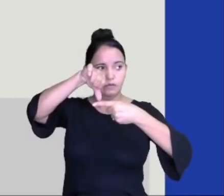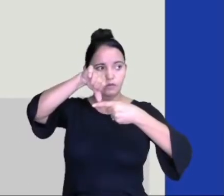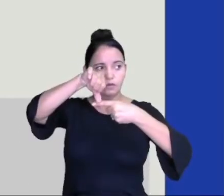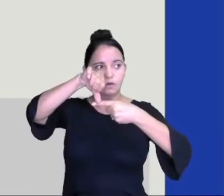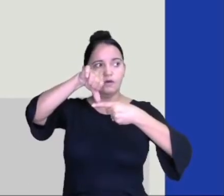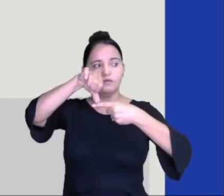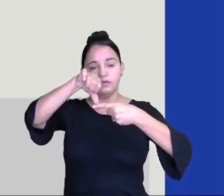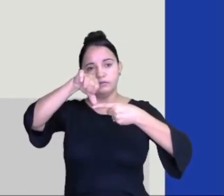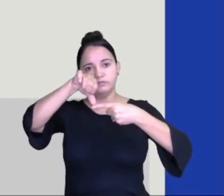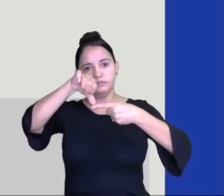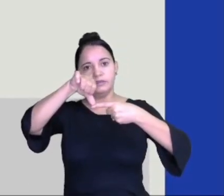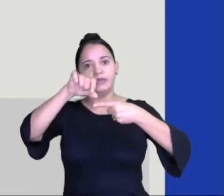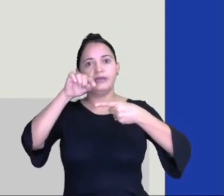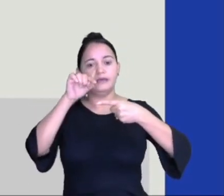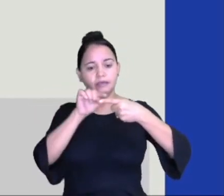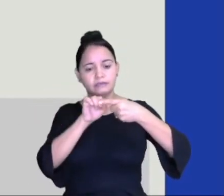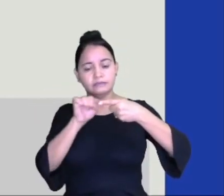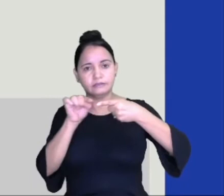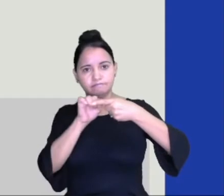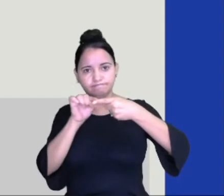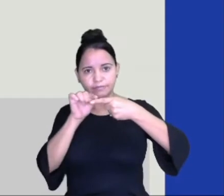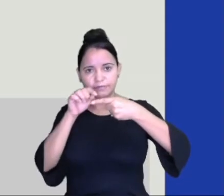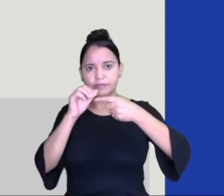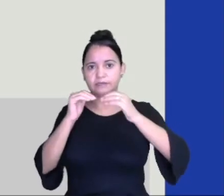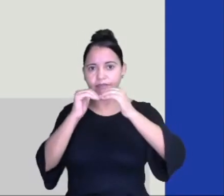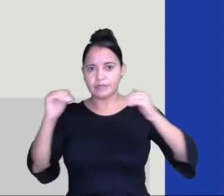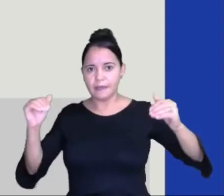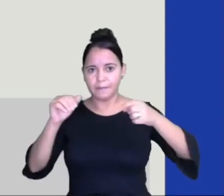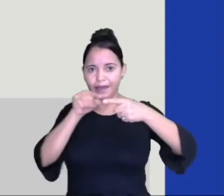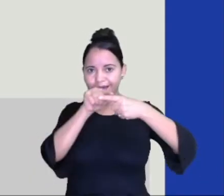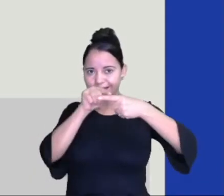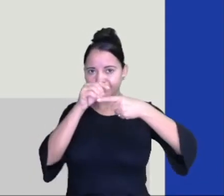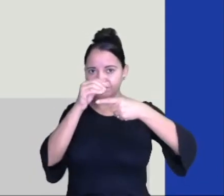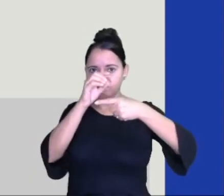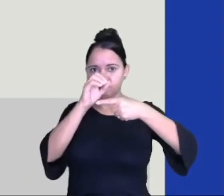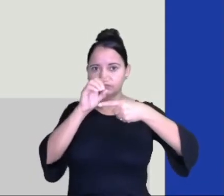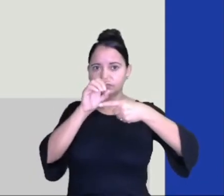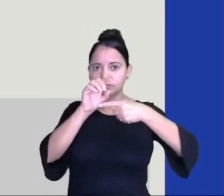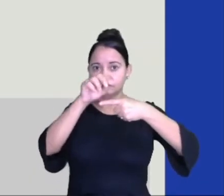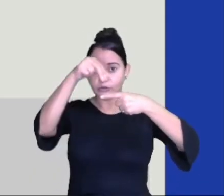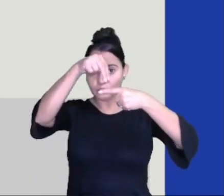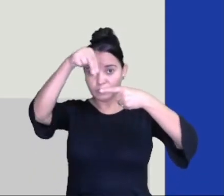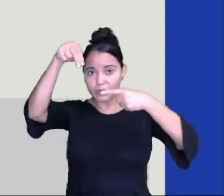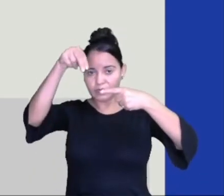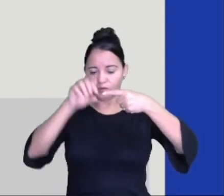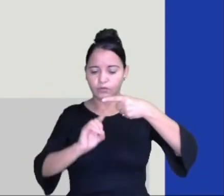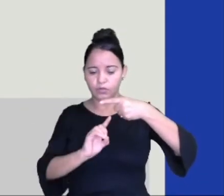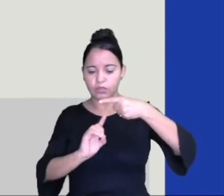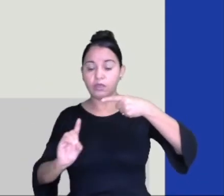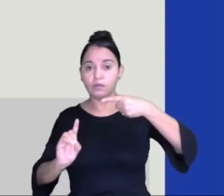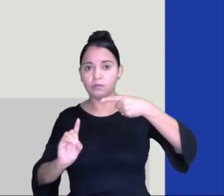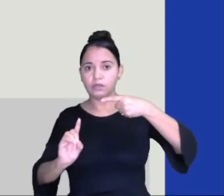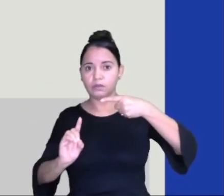9 terços, esse traço aí que separa o numerador do denominador